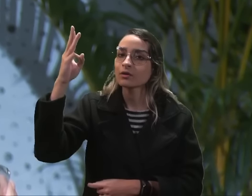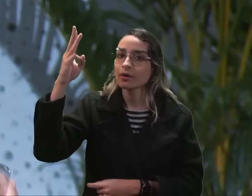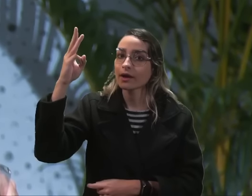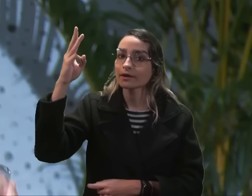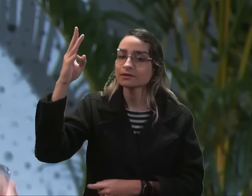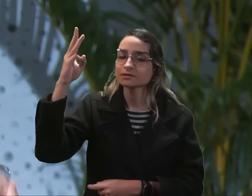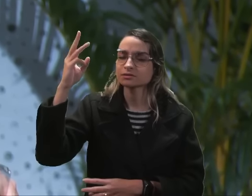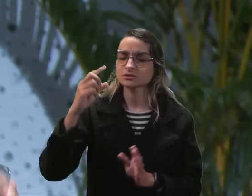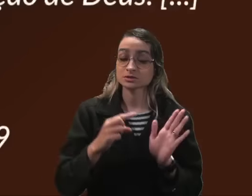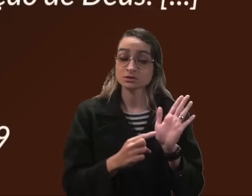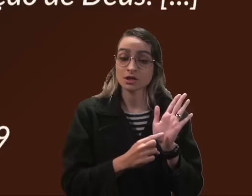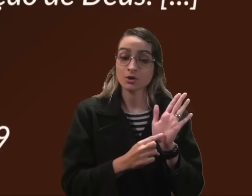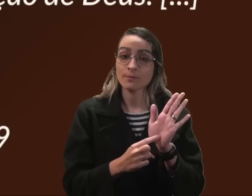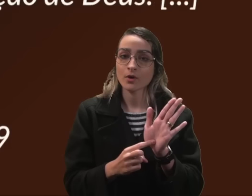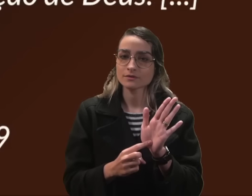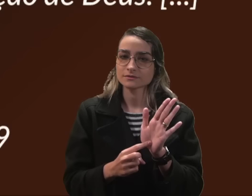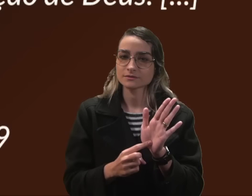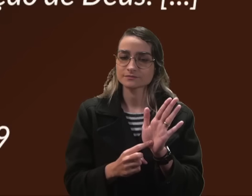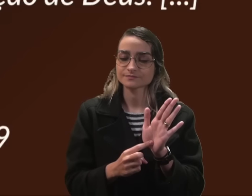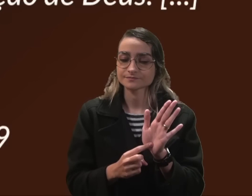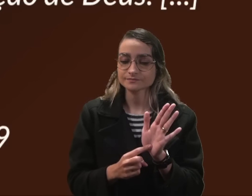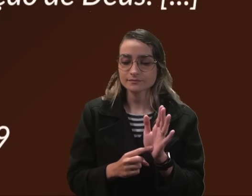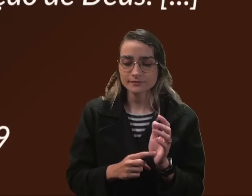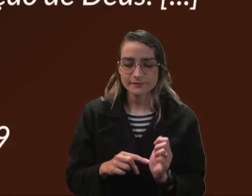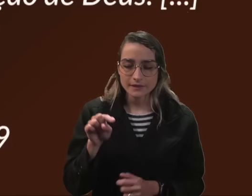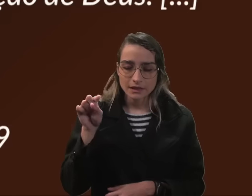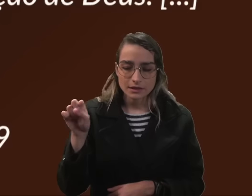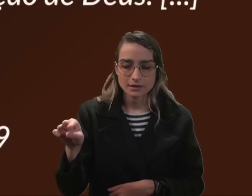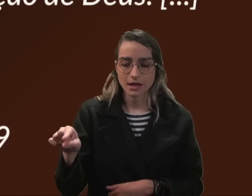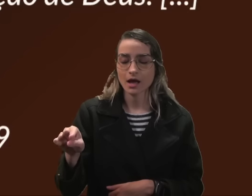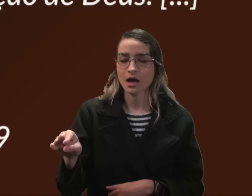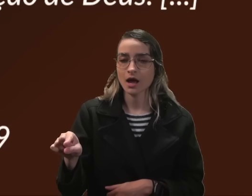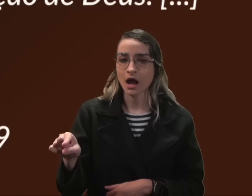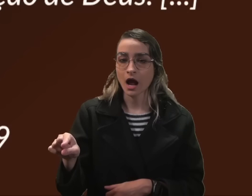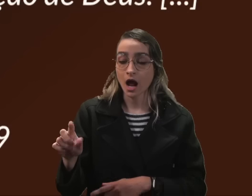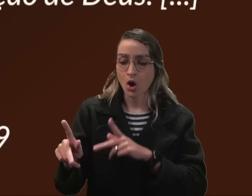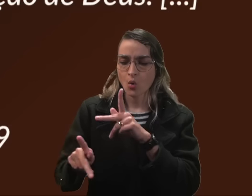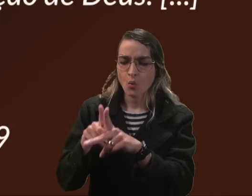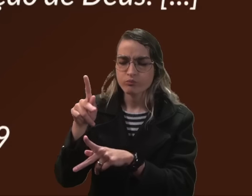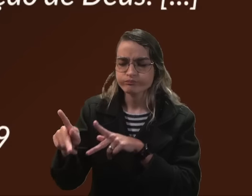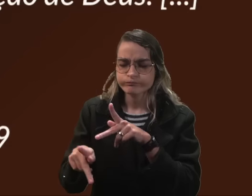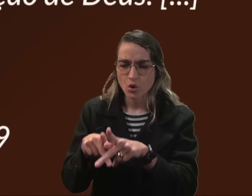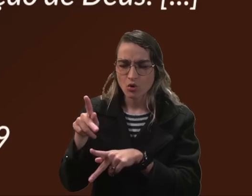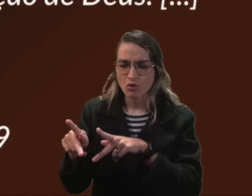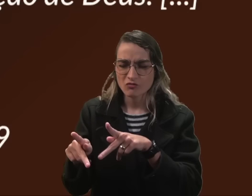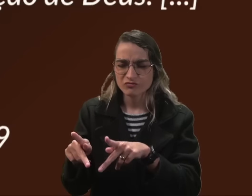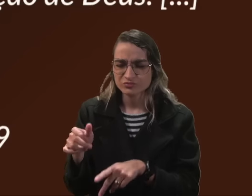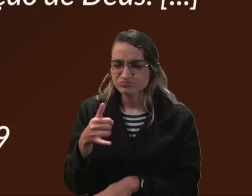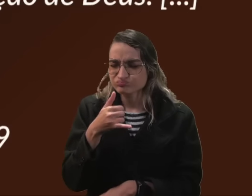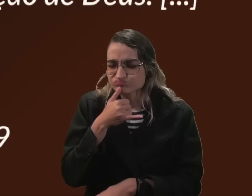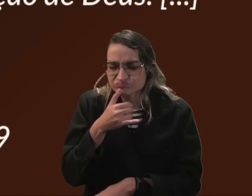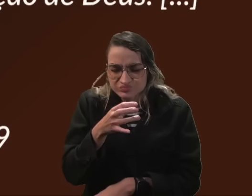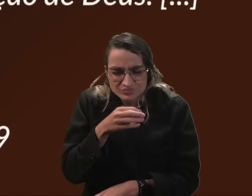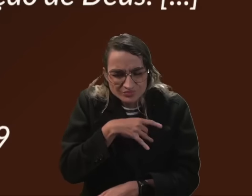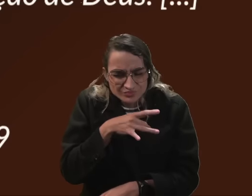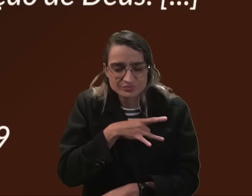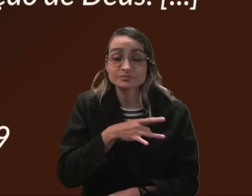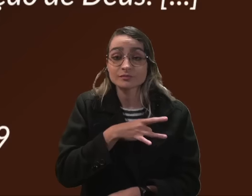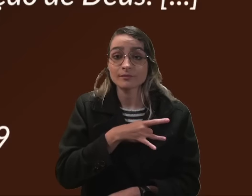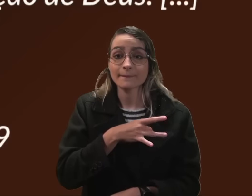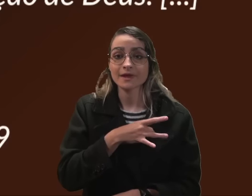diz assim no grande desapontamento fora provada a fé a